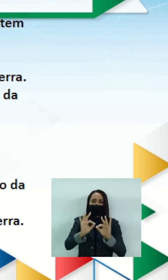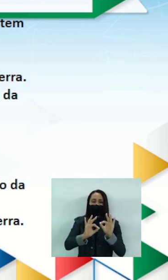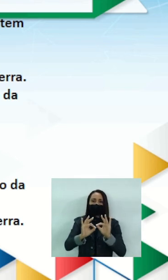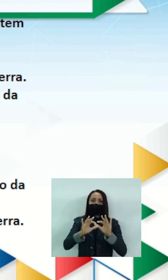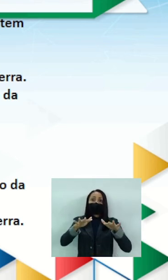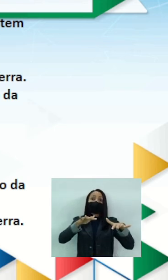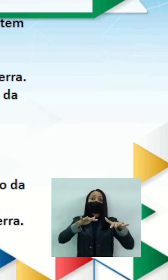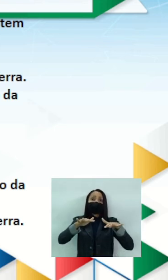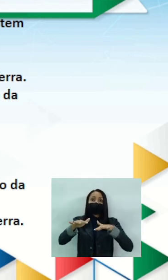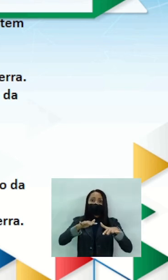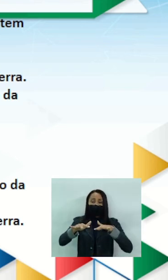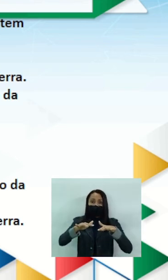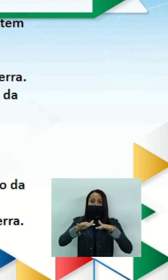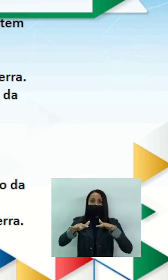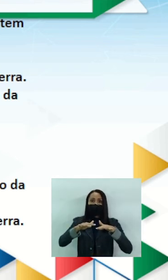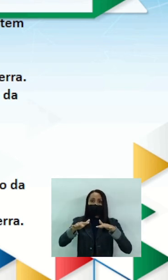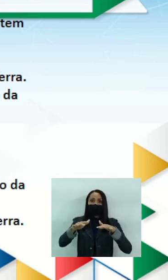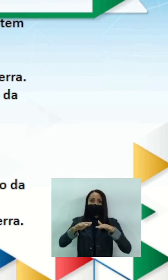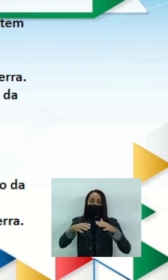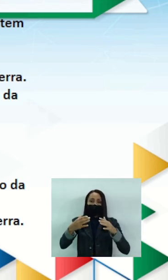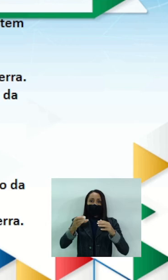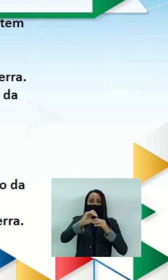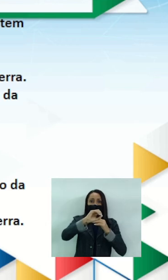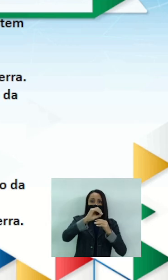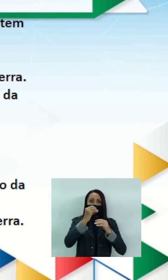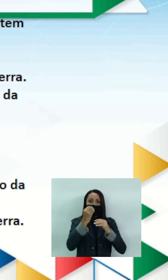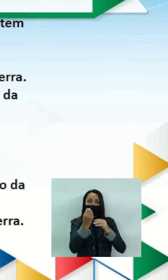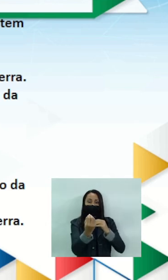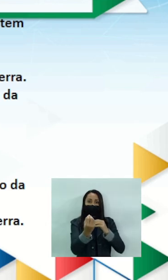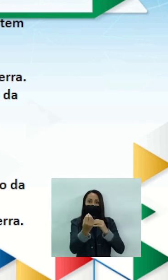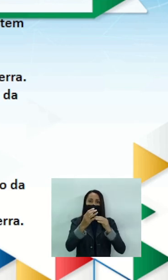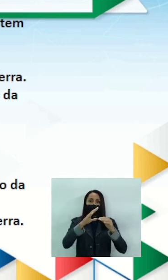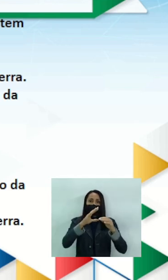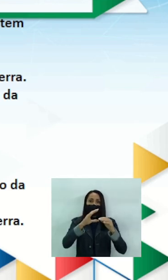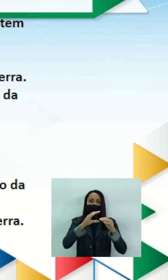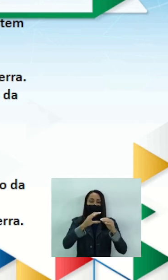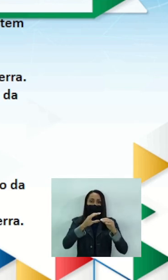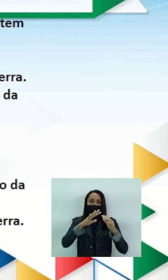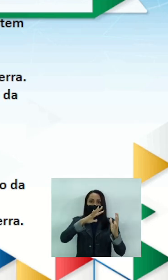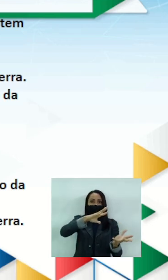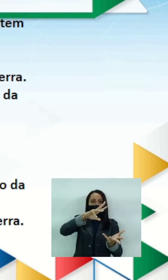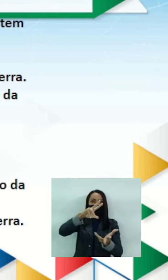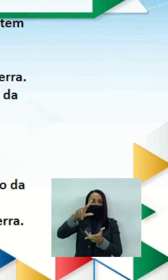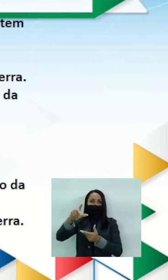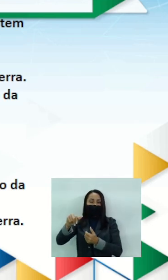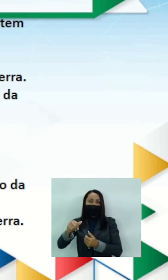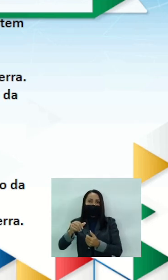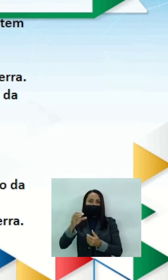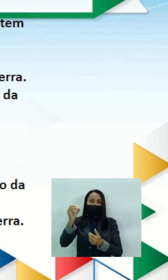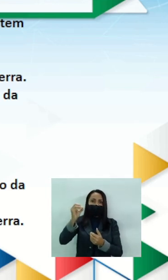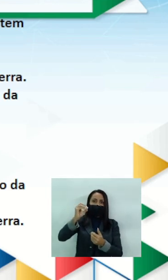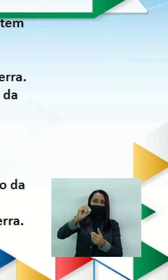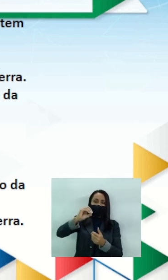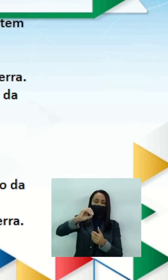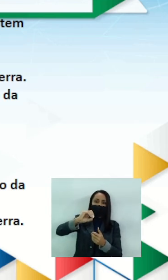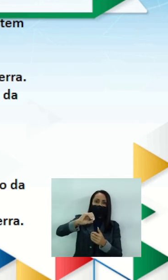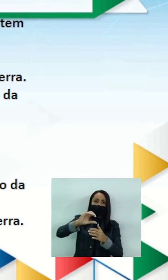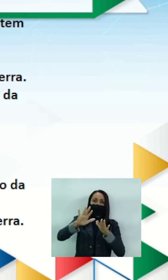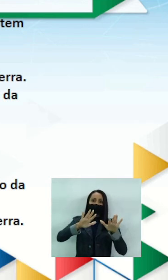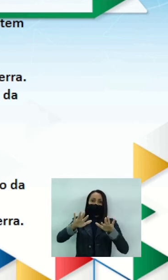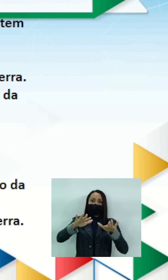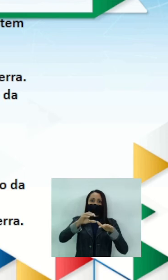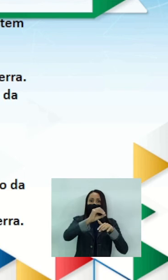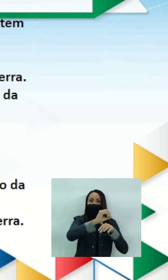movimento de rotação da Terra, a inclinação do eixo terrestre e no movimento de translação da